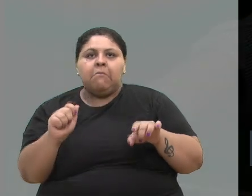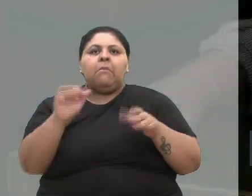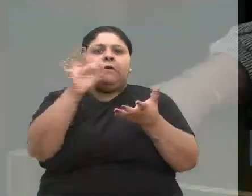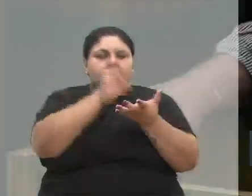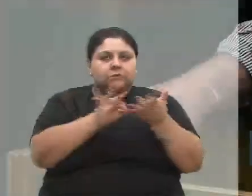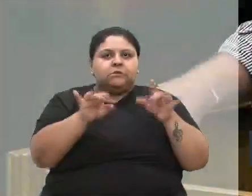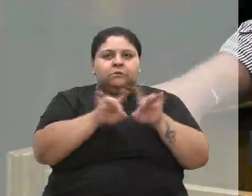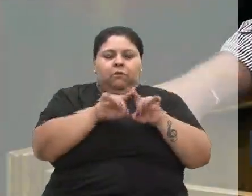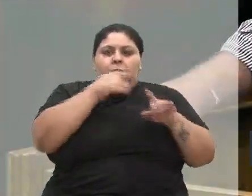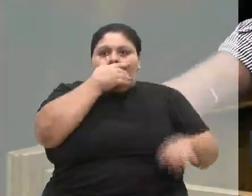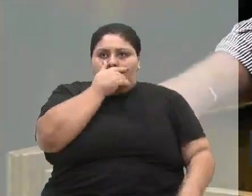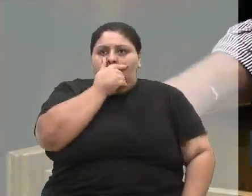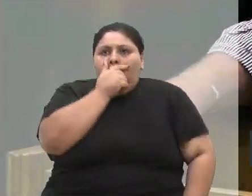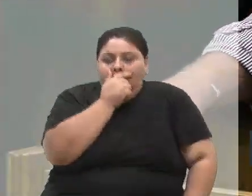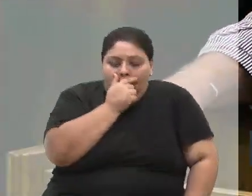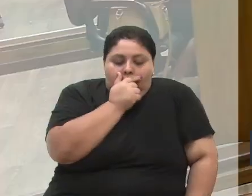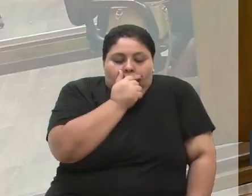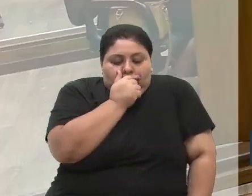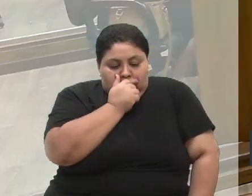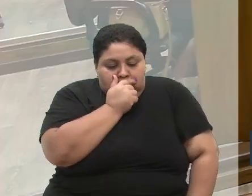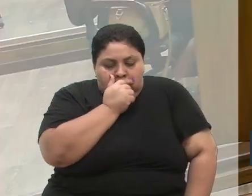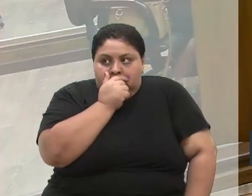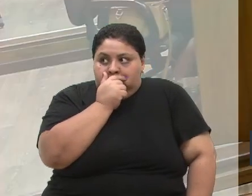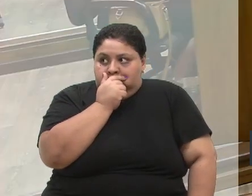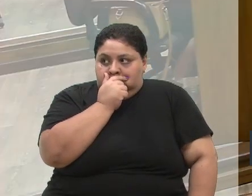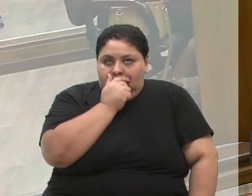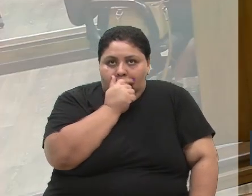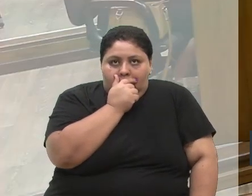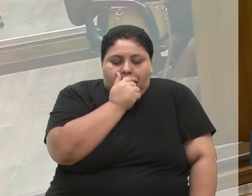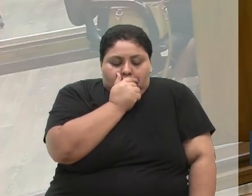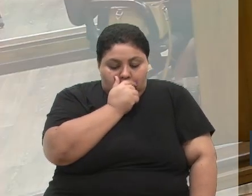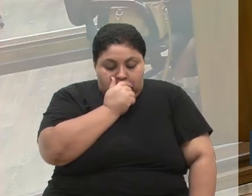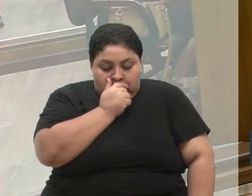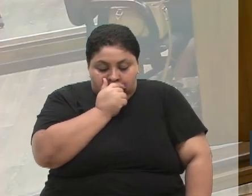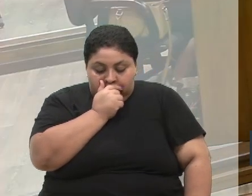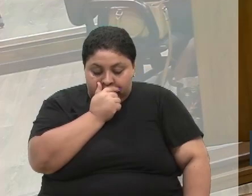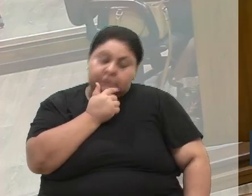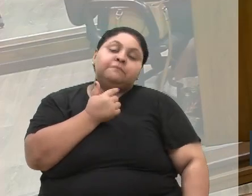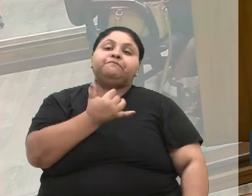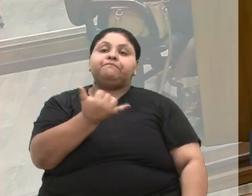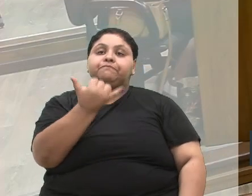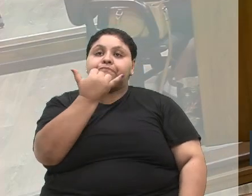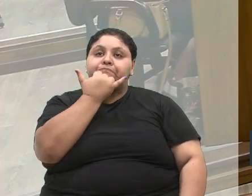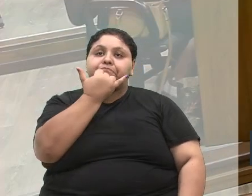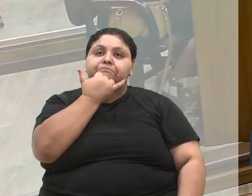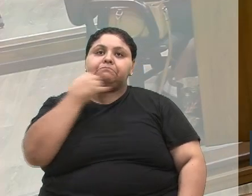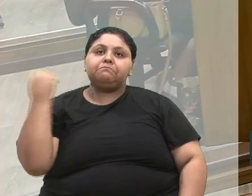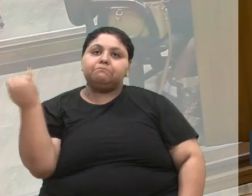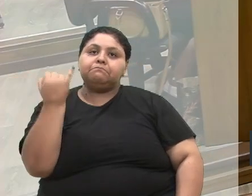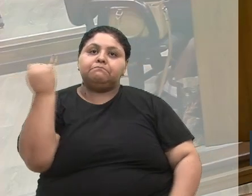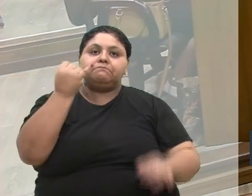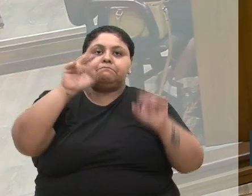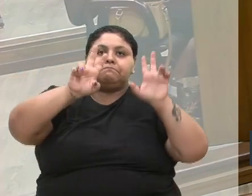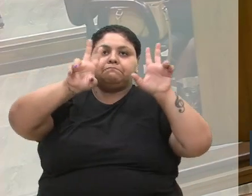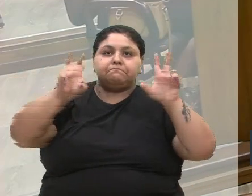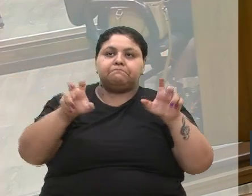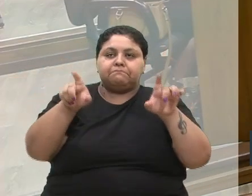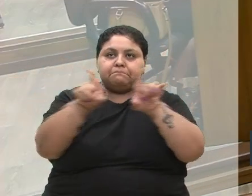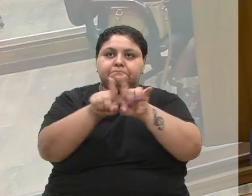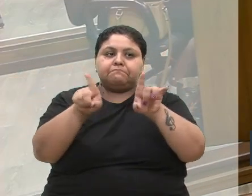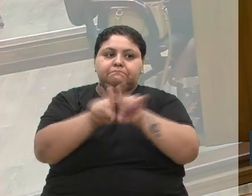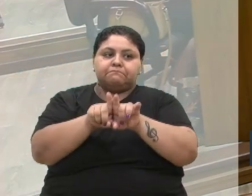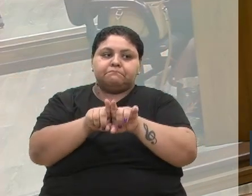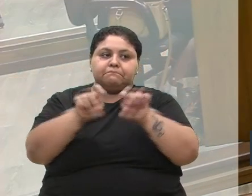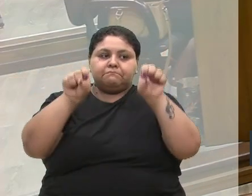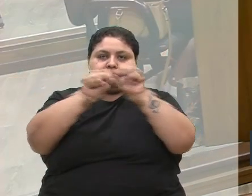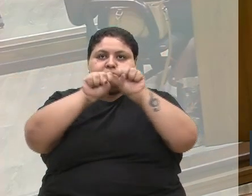de imediato, sua parte, vereador. Parabéns, vereador, pelo tema trazido e informações sobre este importante